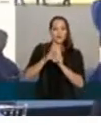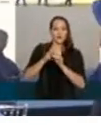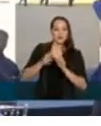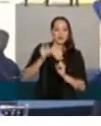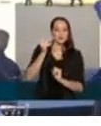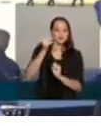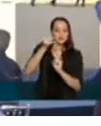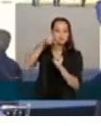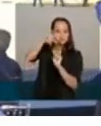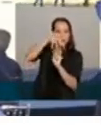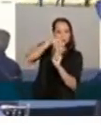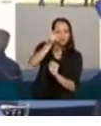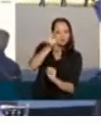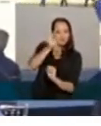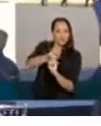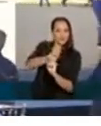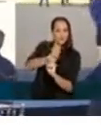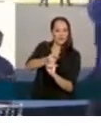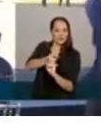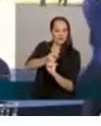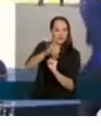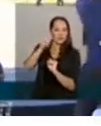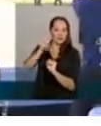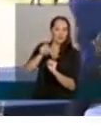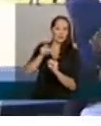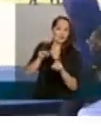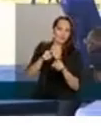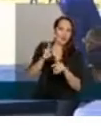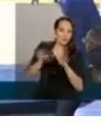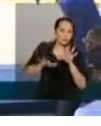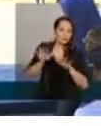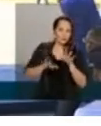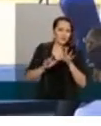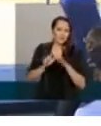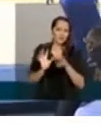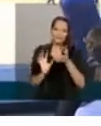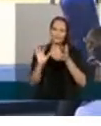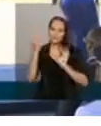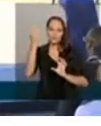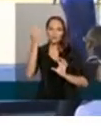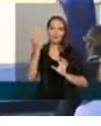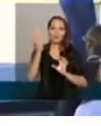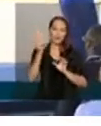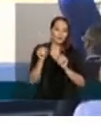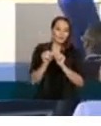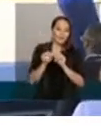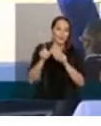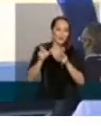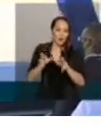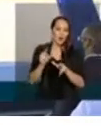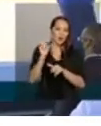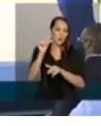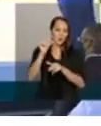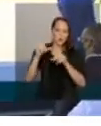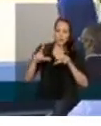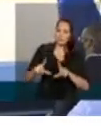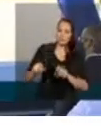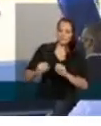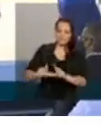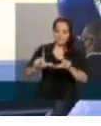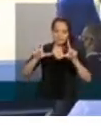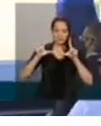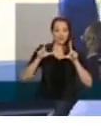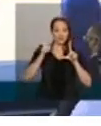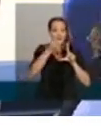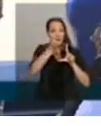pelo seu radome contra as intempéries da meteorologia, e que nós replicamos uma pequena imagem dele aqui, para que os senhores tenham uma